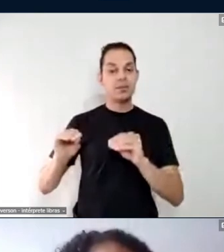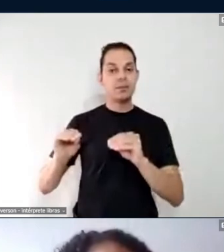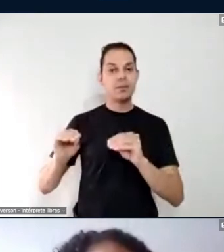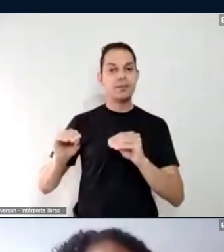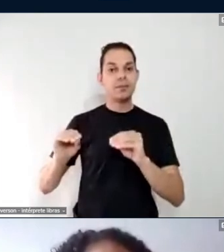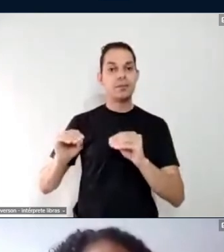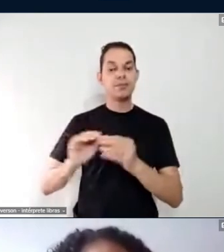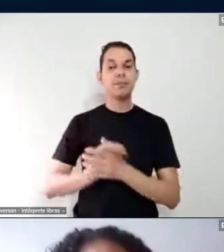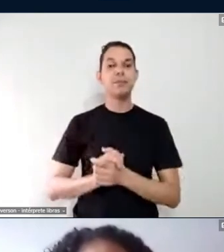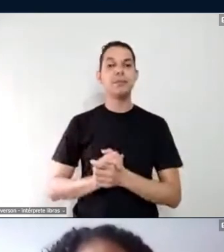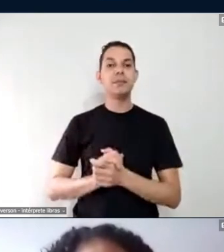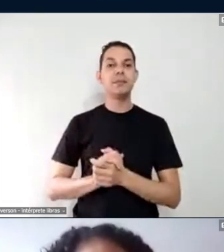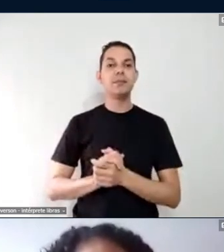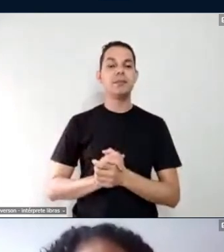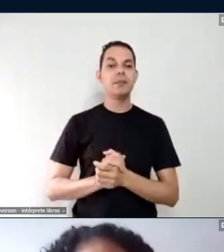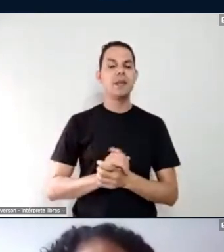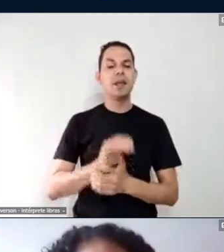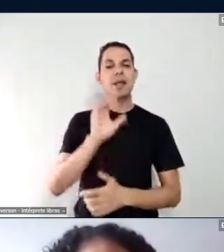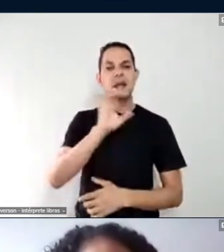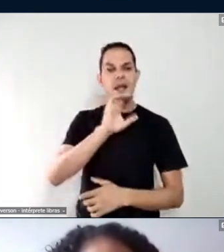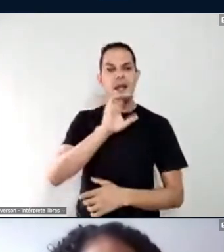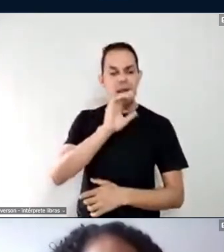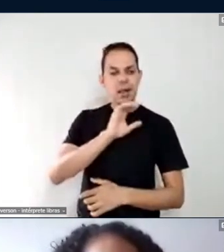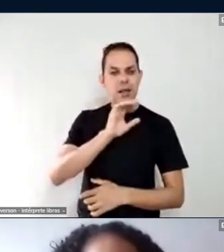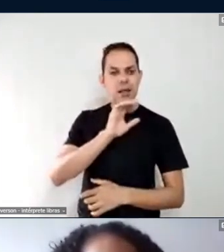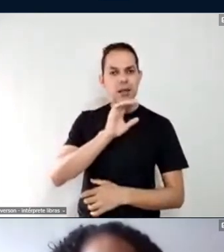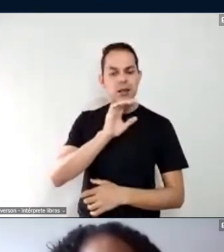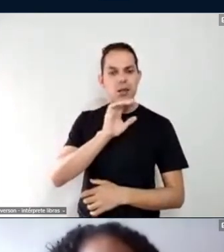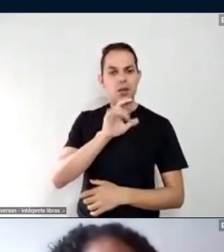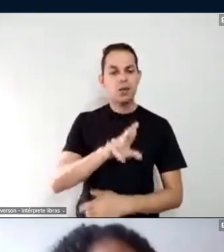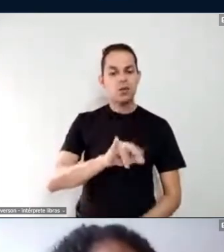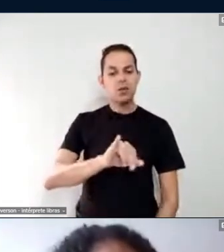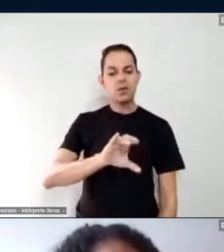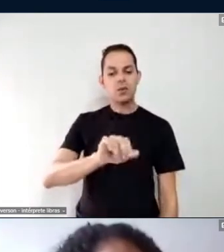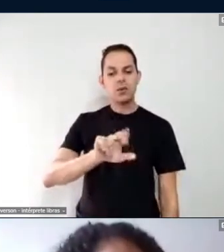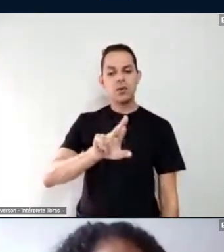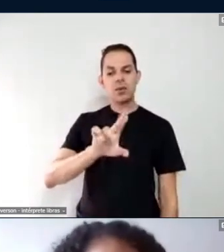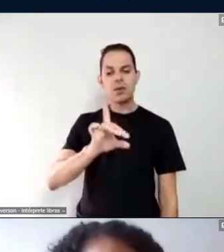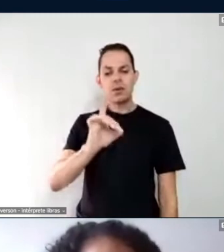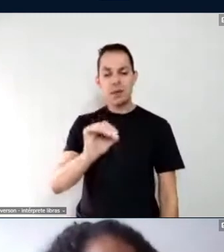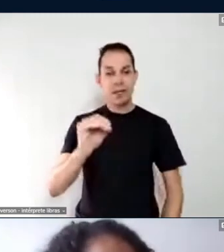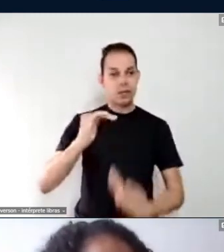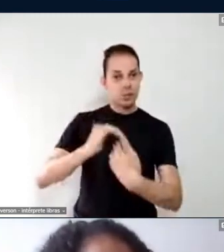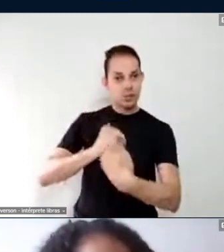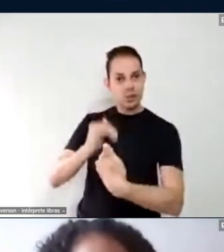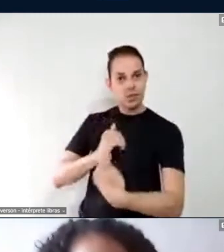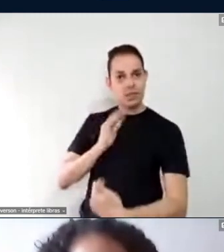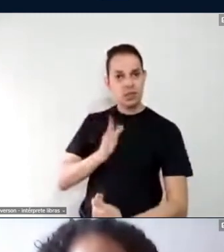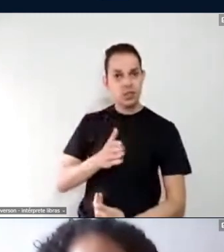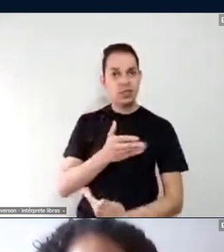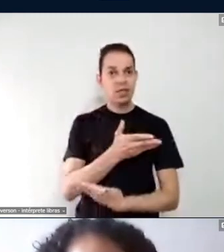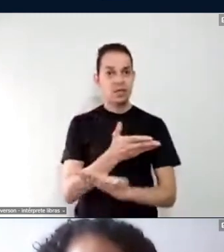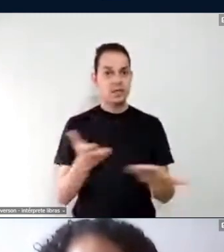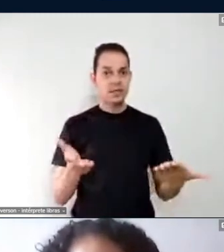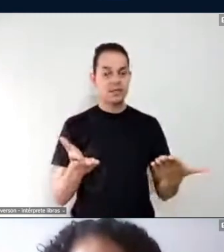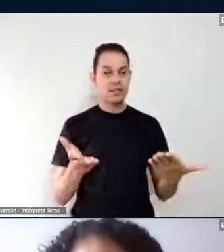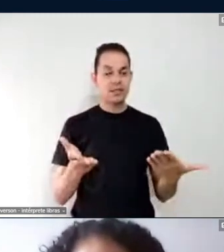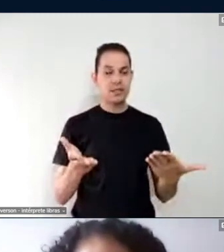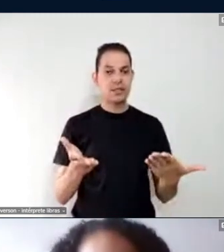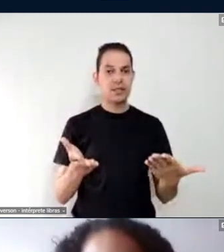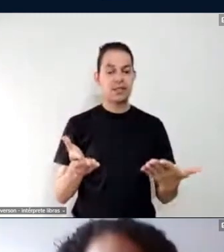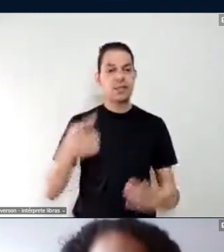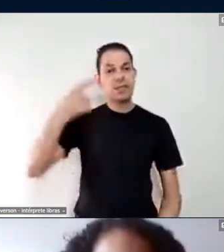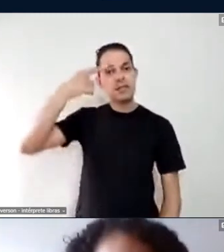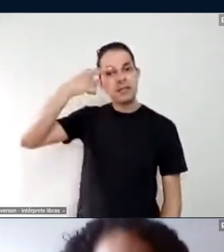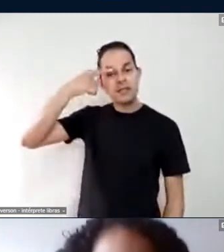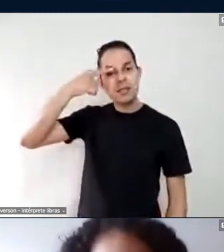uma pequena indicação, né, o Ricardo já me orientou, vocês vão ver se o Vande puxe